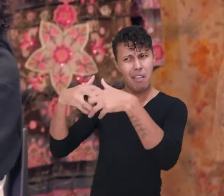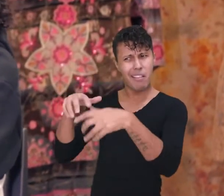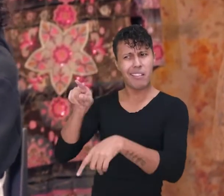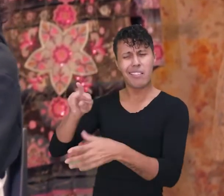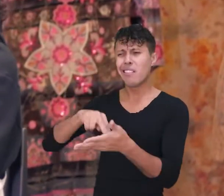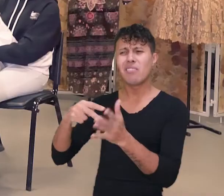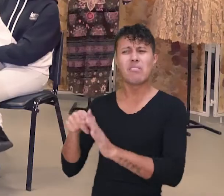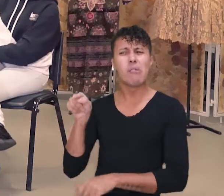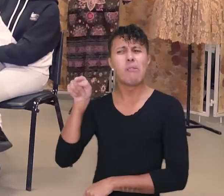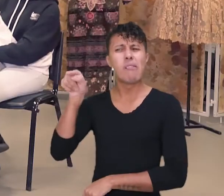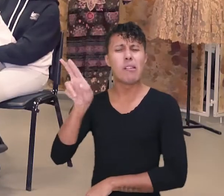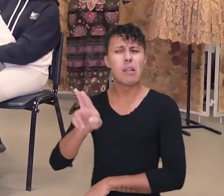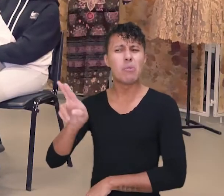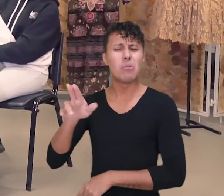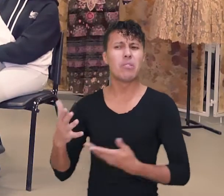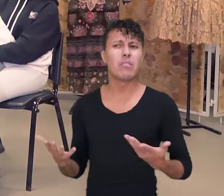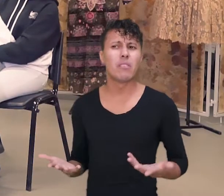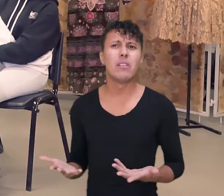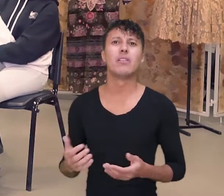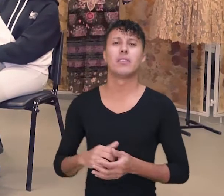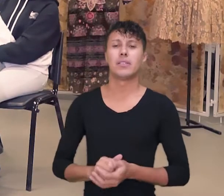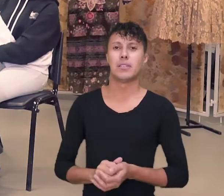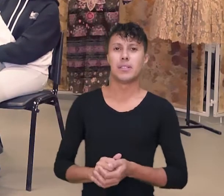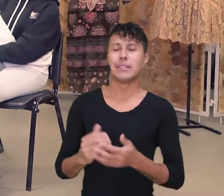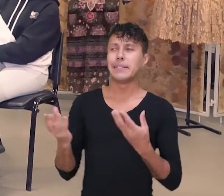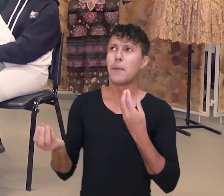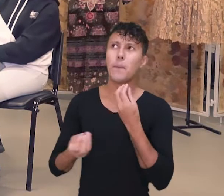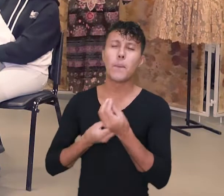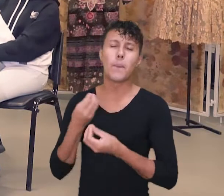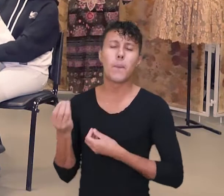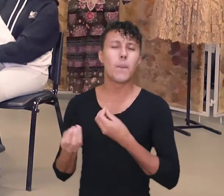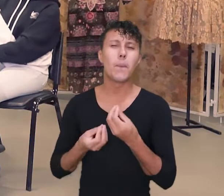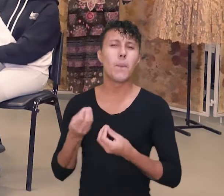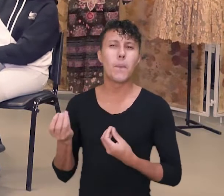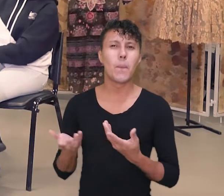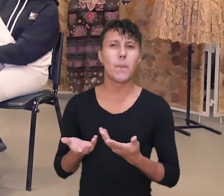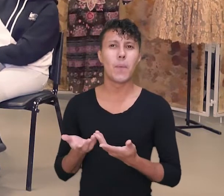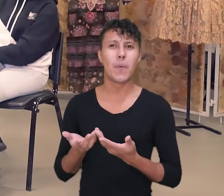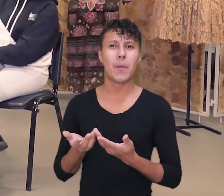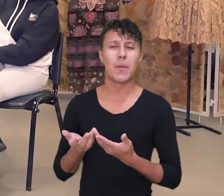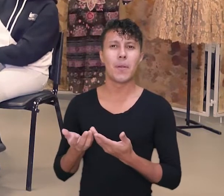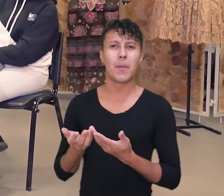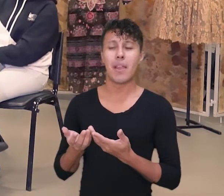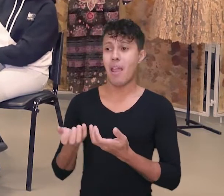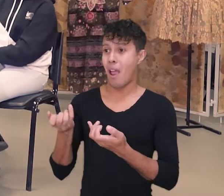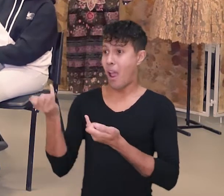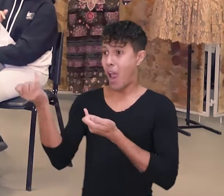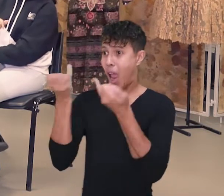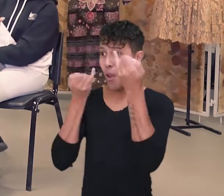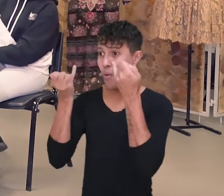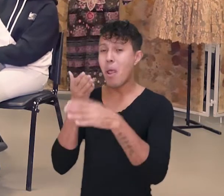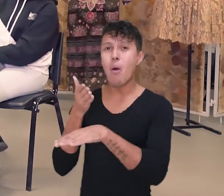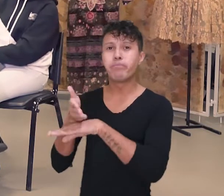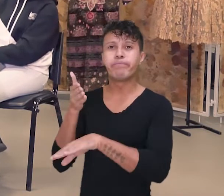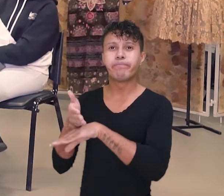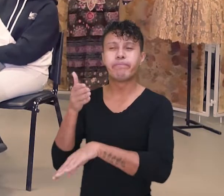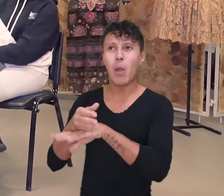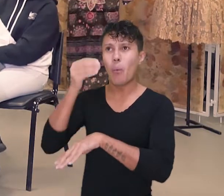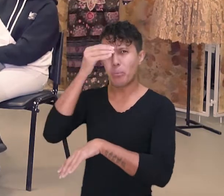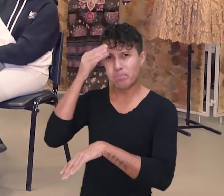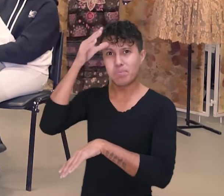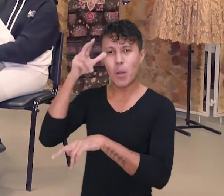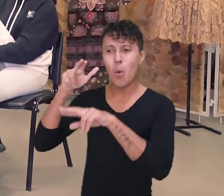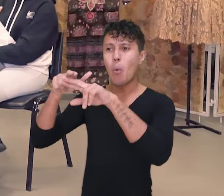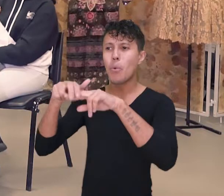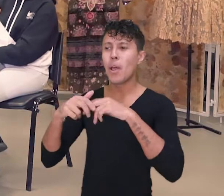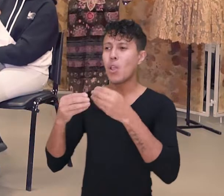é dessa parada. E como que os acessos às informações, eles mudam isso, sabe? Como